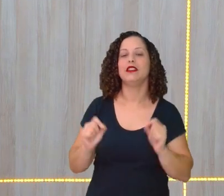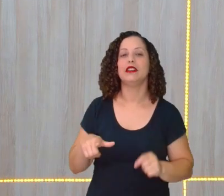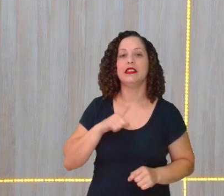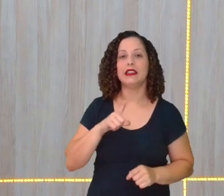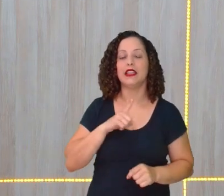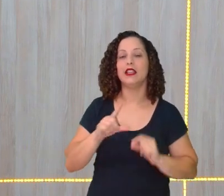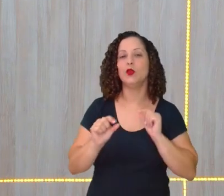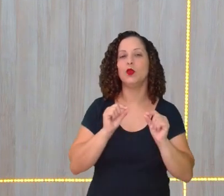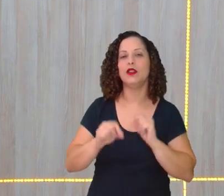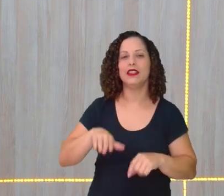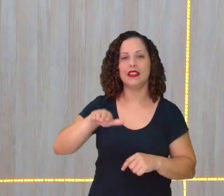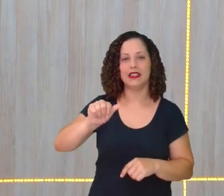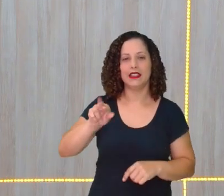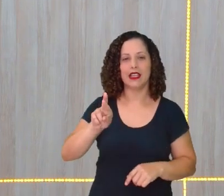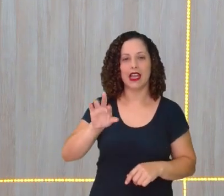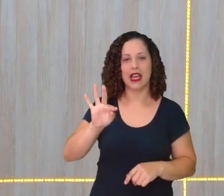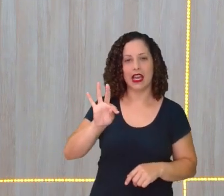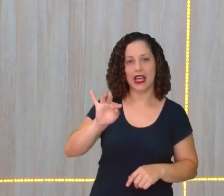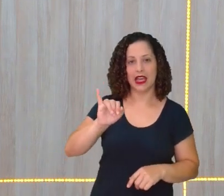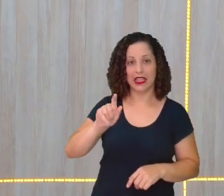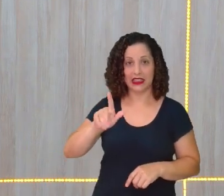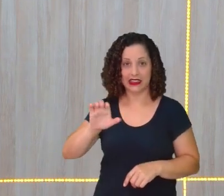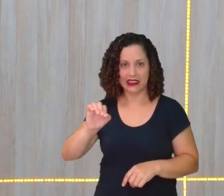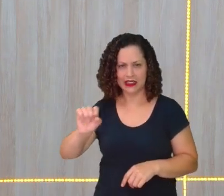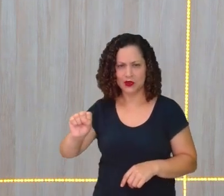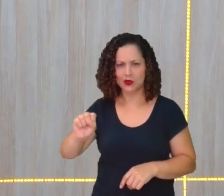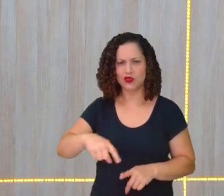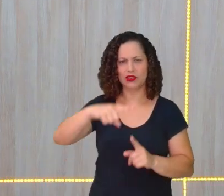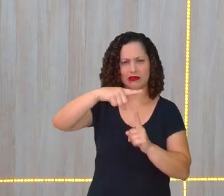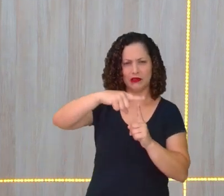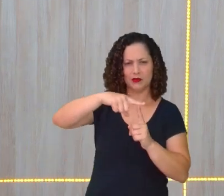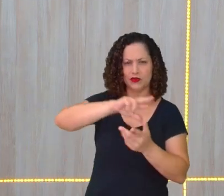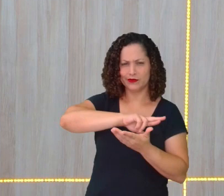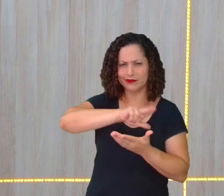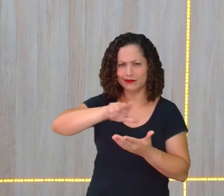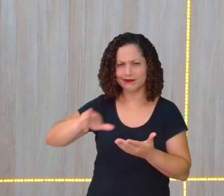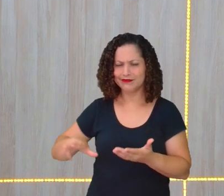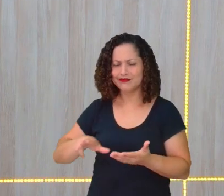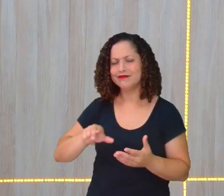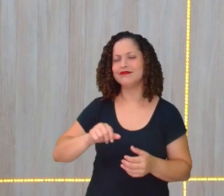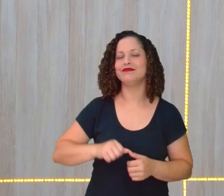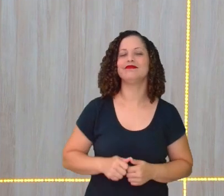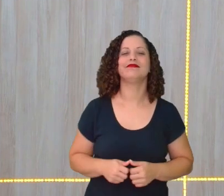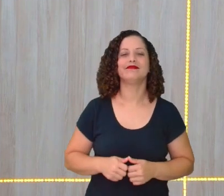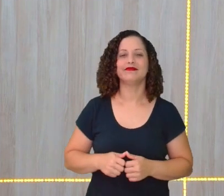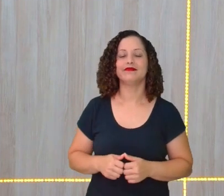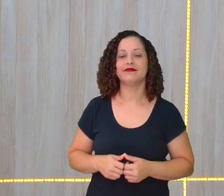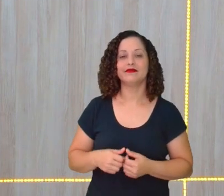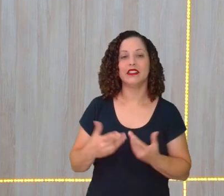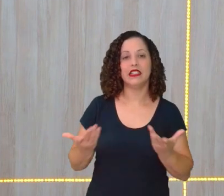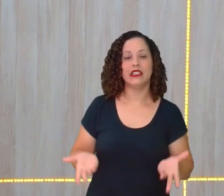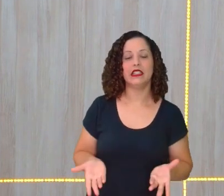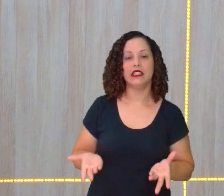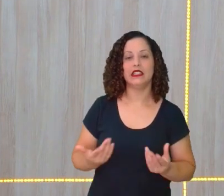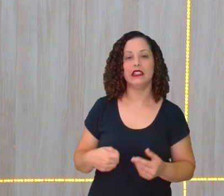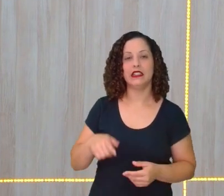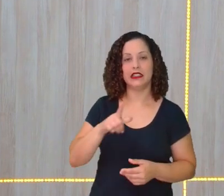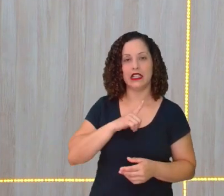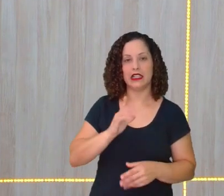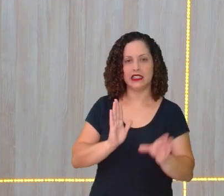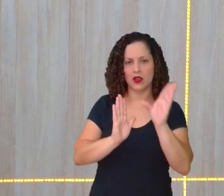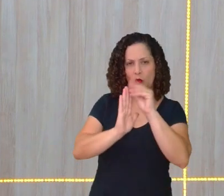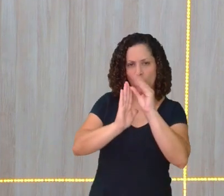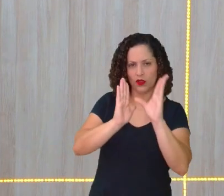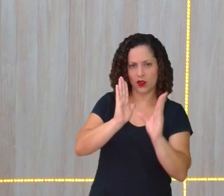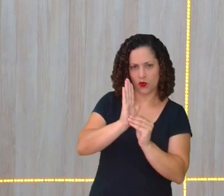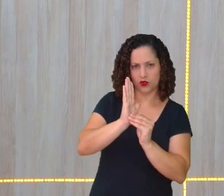artigos definidos e indefinidos, tá? Indefinite and definite articles. E dentro desse